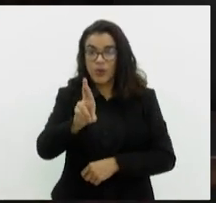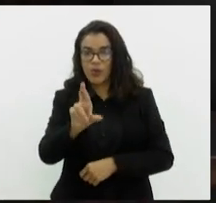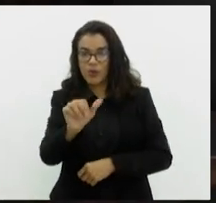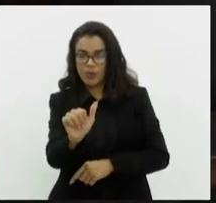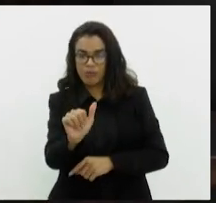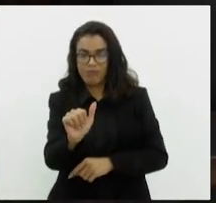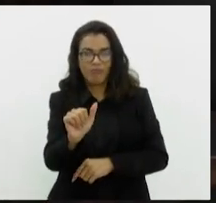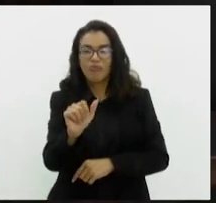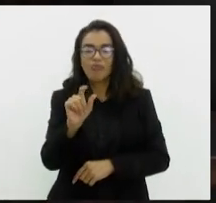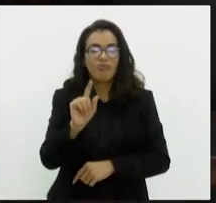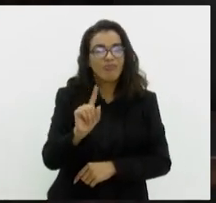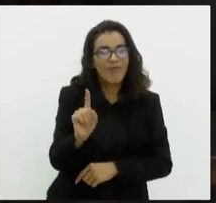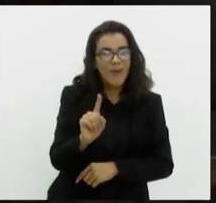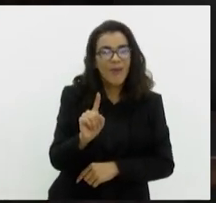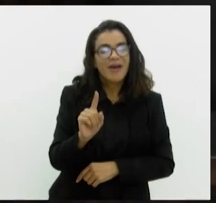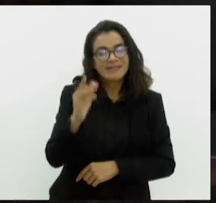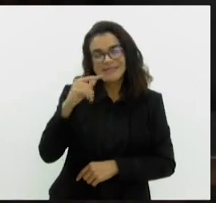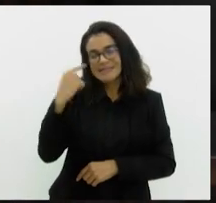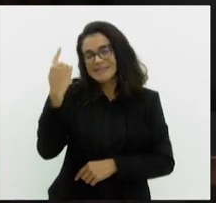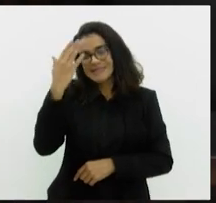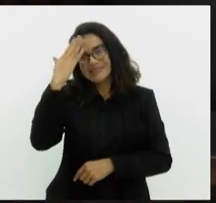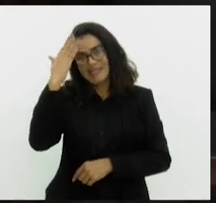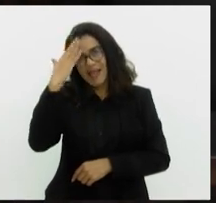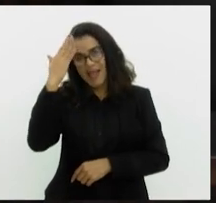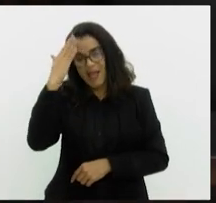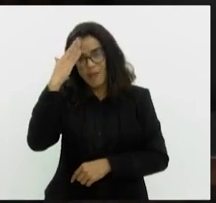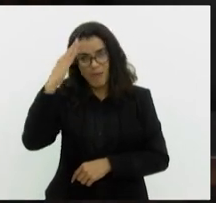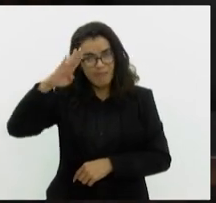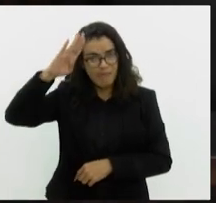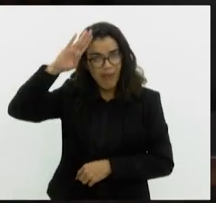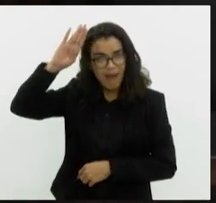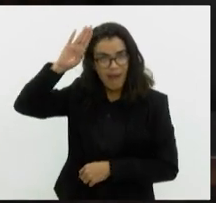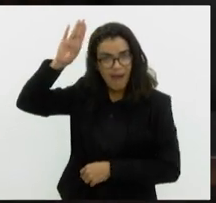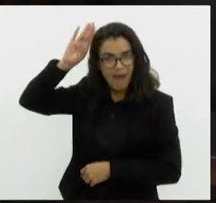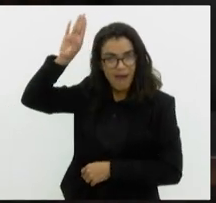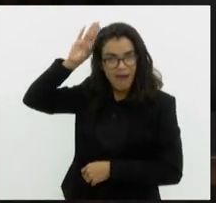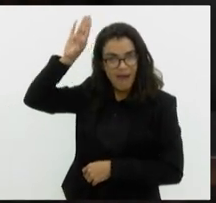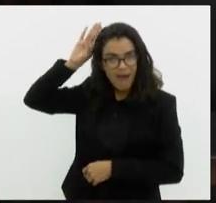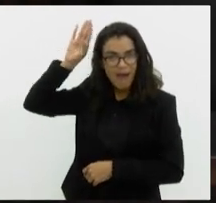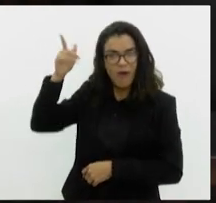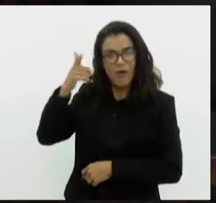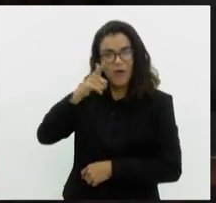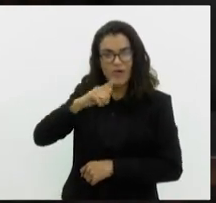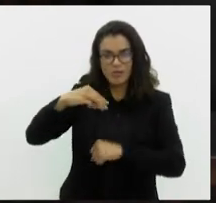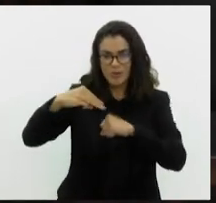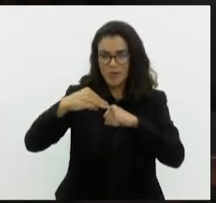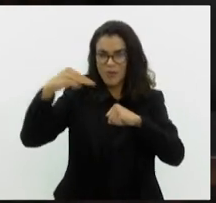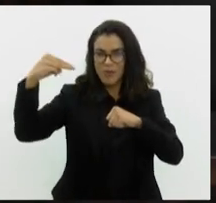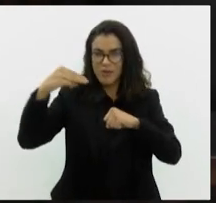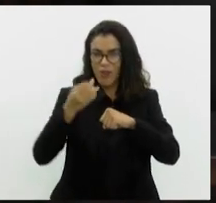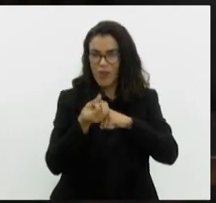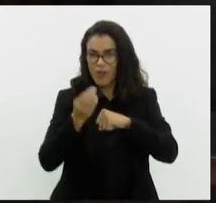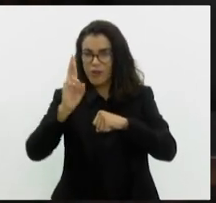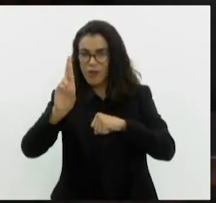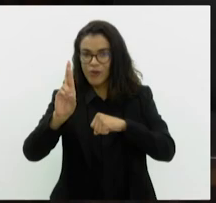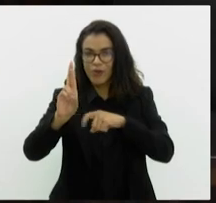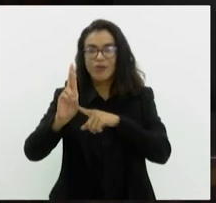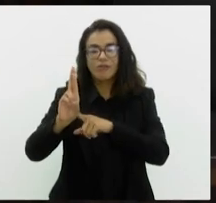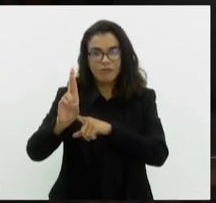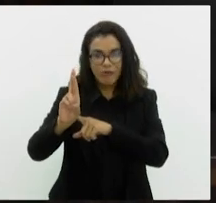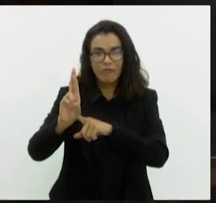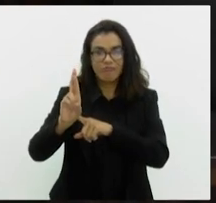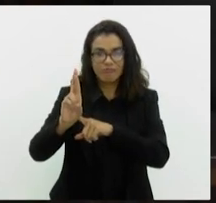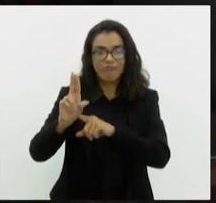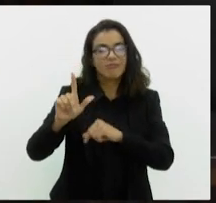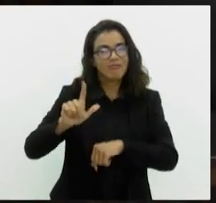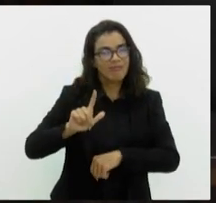pelo título. A gente sabe que chegar na academia, poder fazer um mestrado, um doutorado,